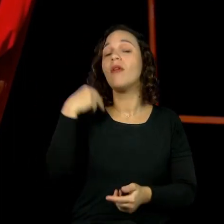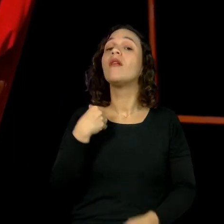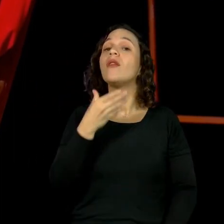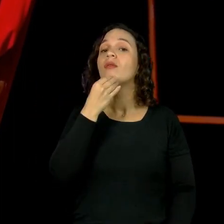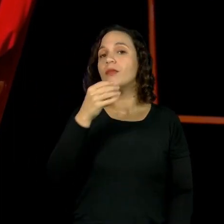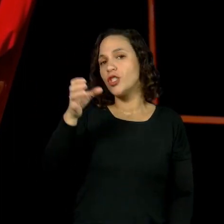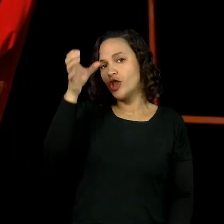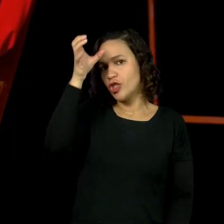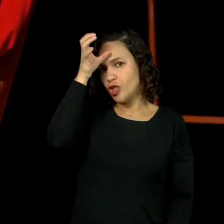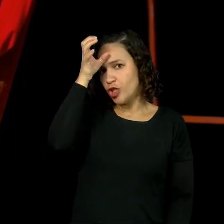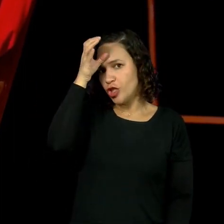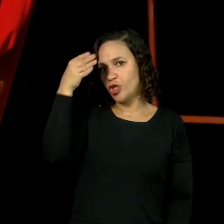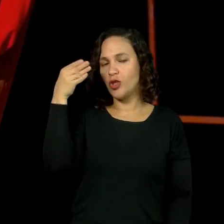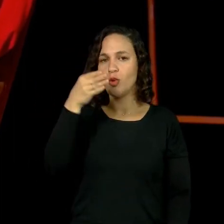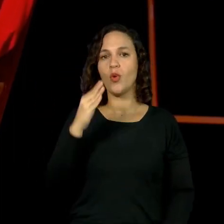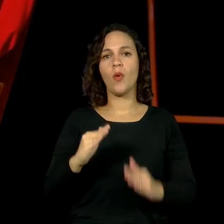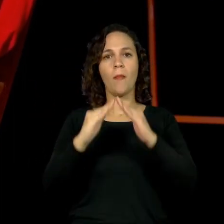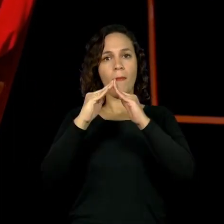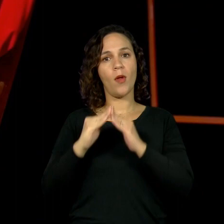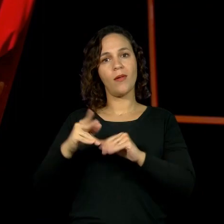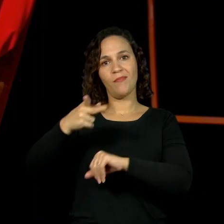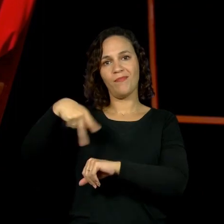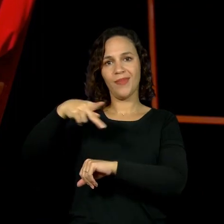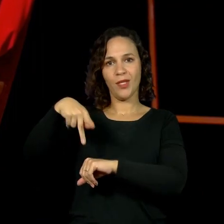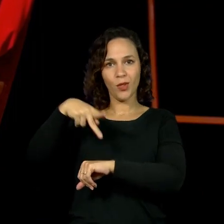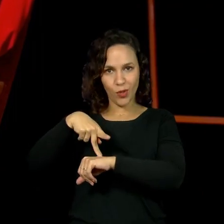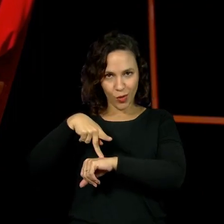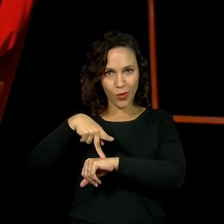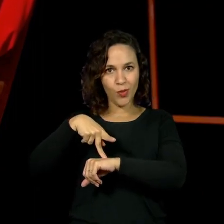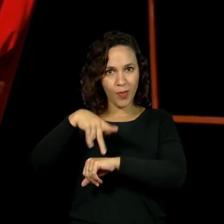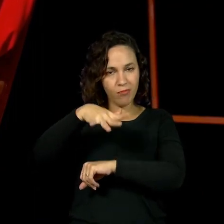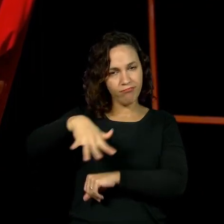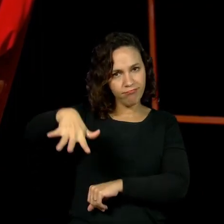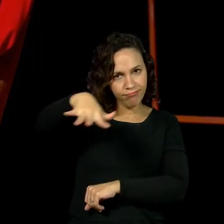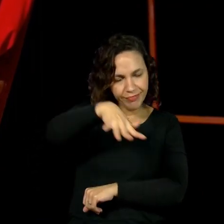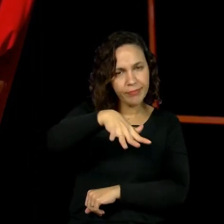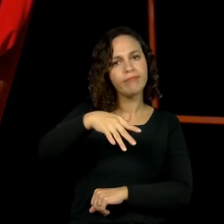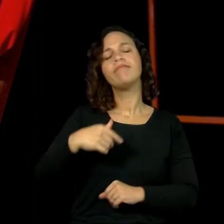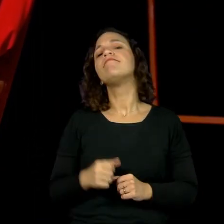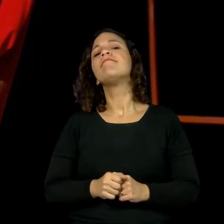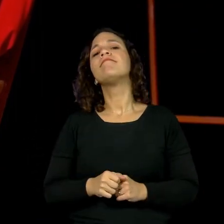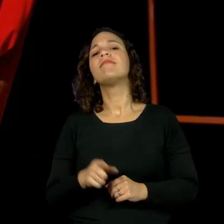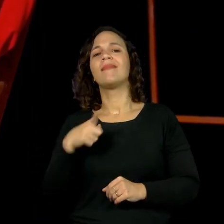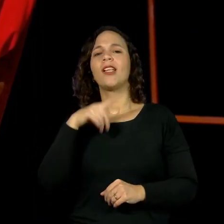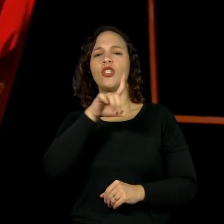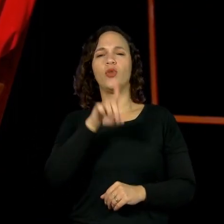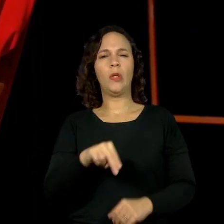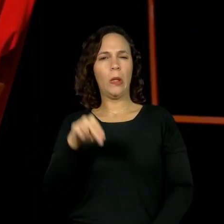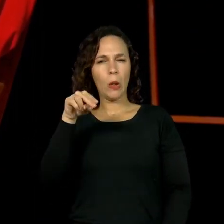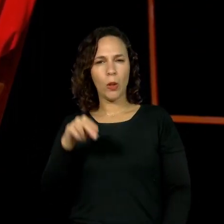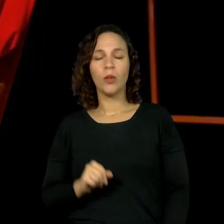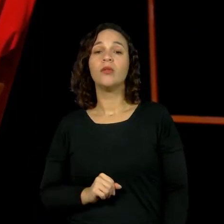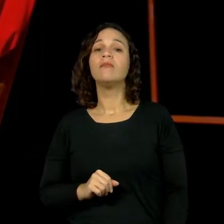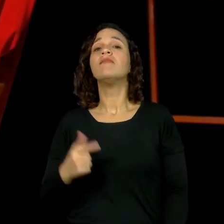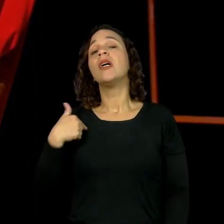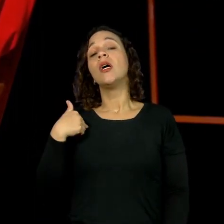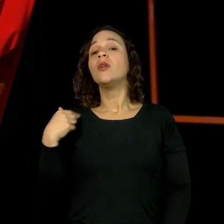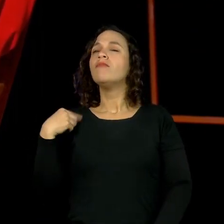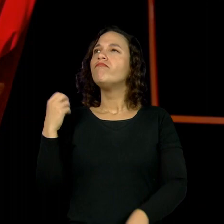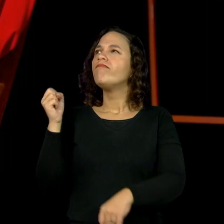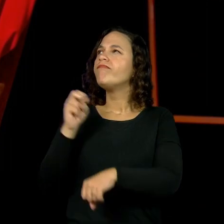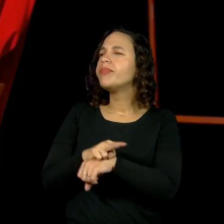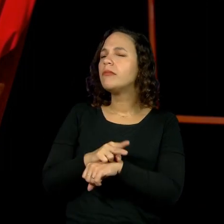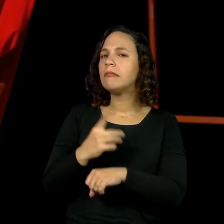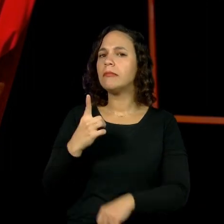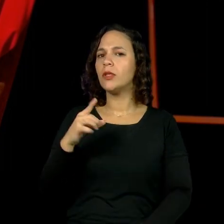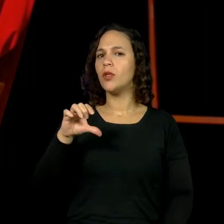Otacílio Constantino Teixeira, em Pirituba, na Vila Zate. Vim morar na Vila Zate ali, chegou em 1958. E